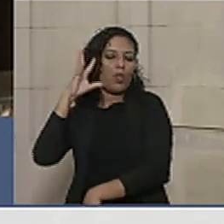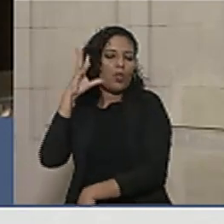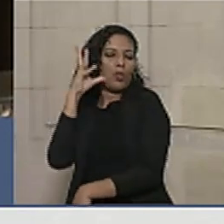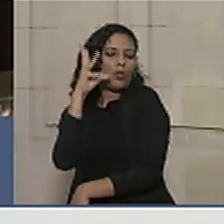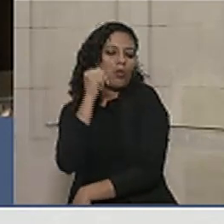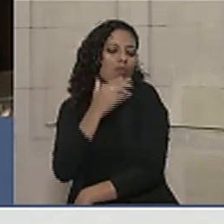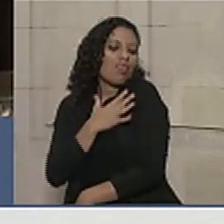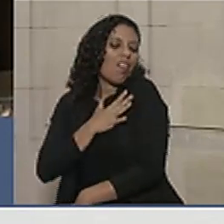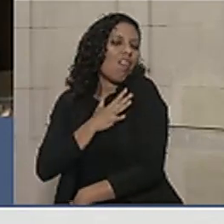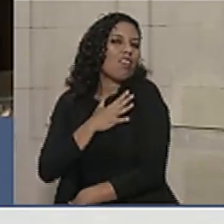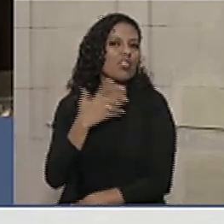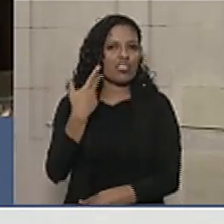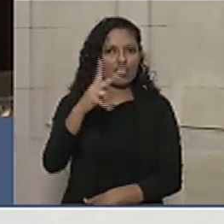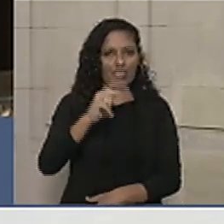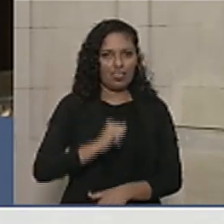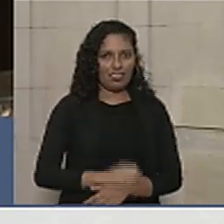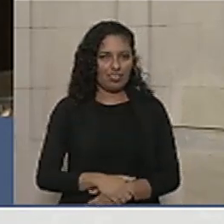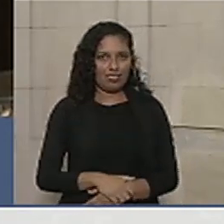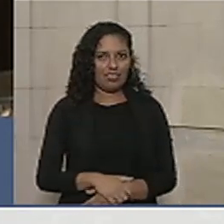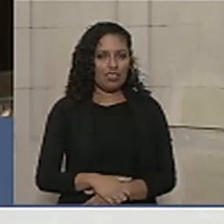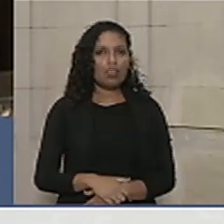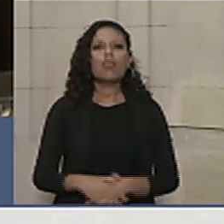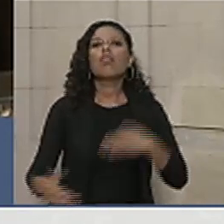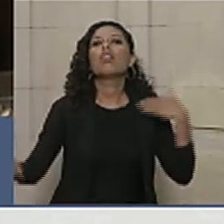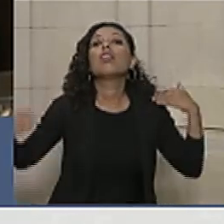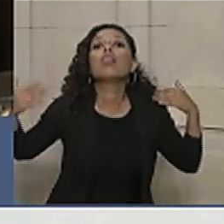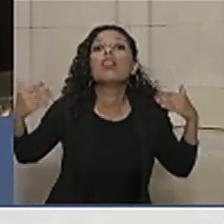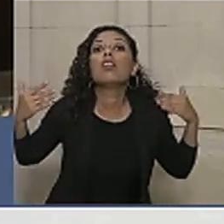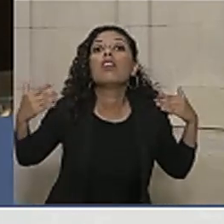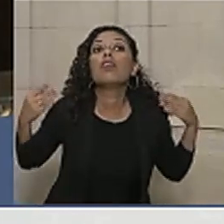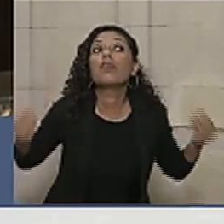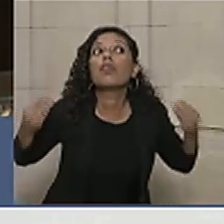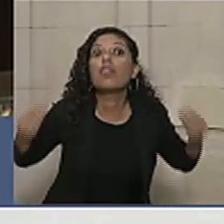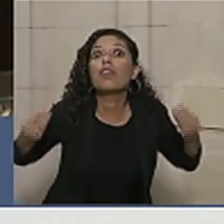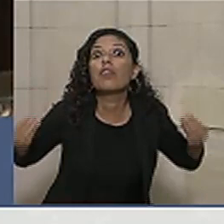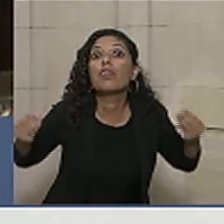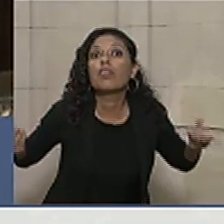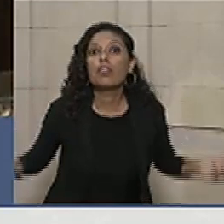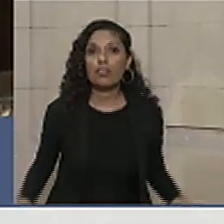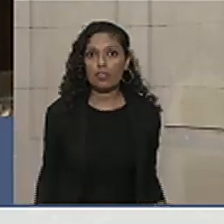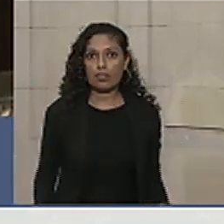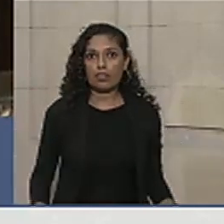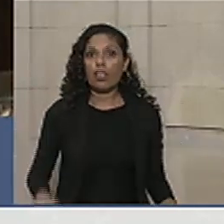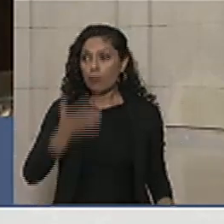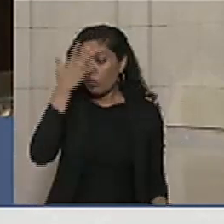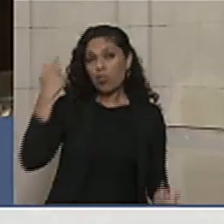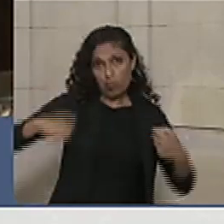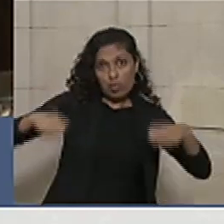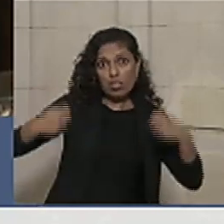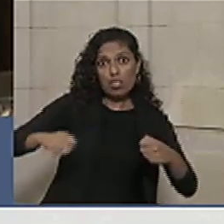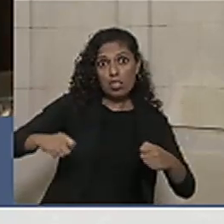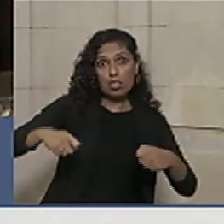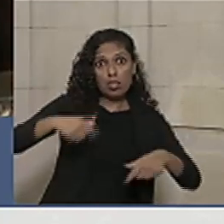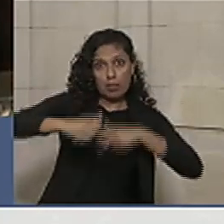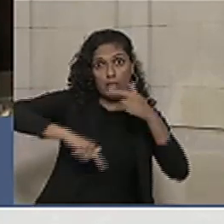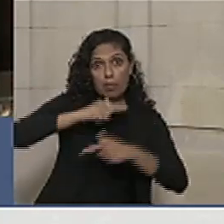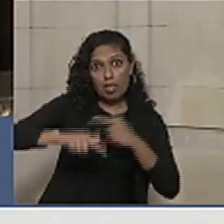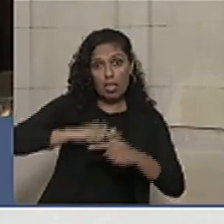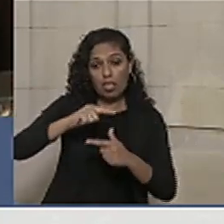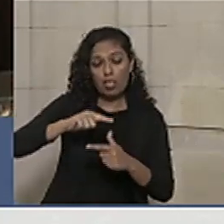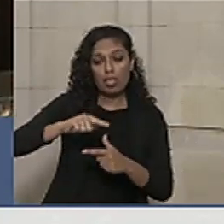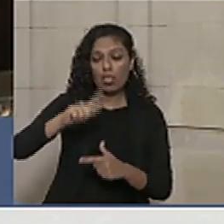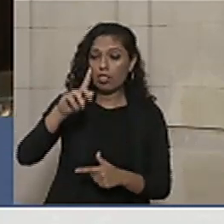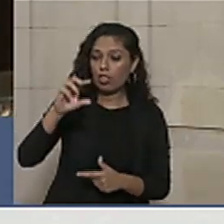gostam muito dele. E daí? A Globo está precisando de gente desse tipo.